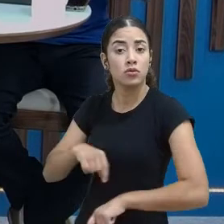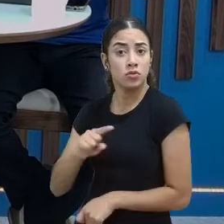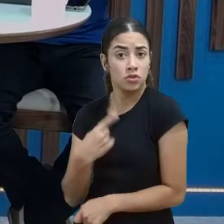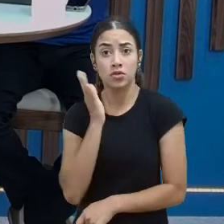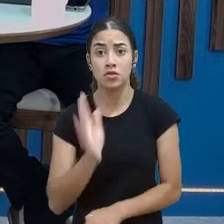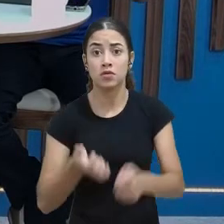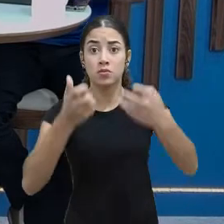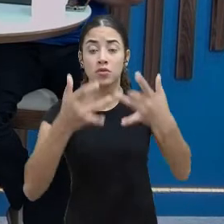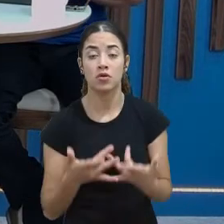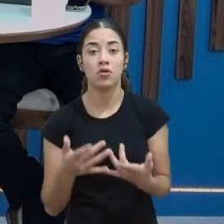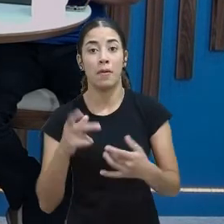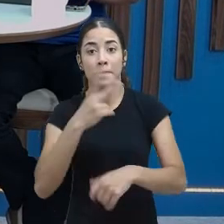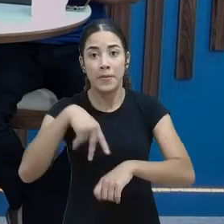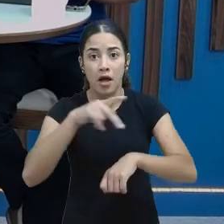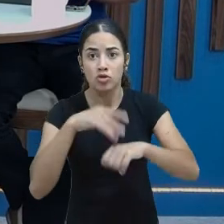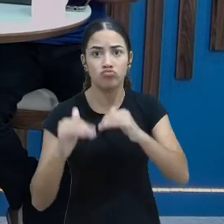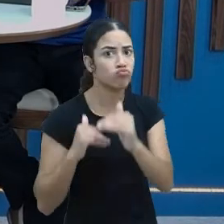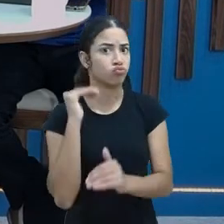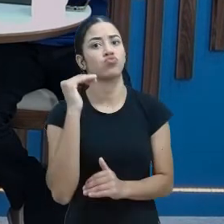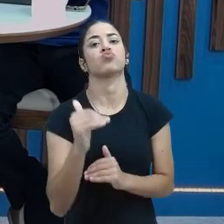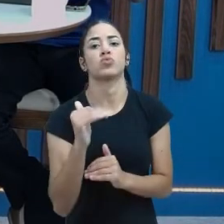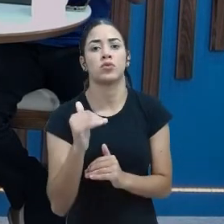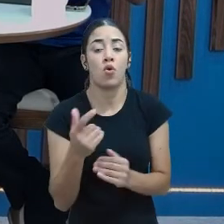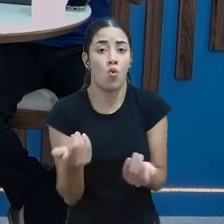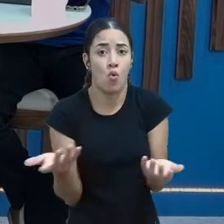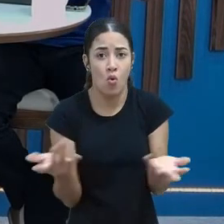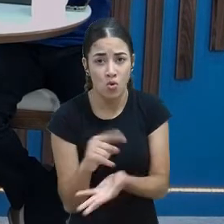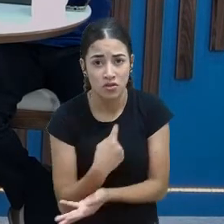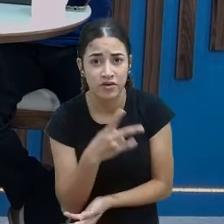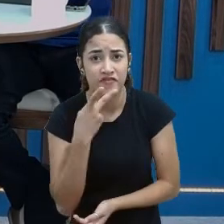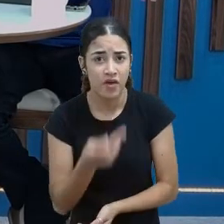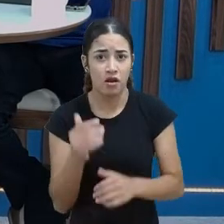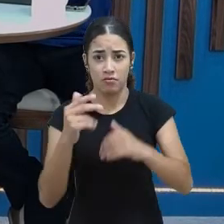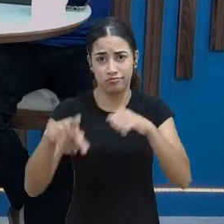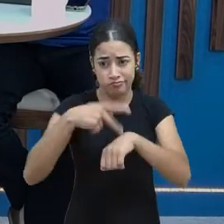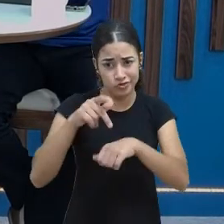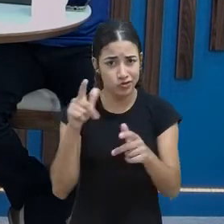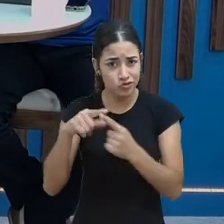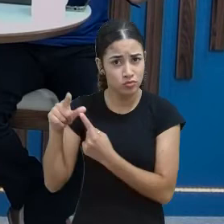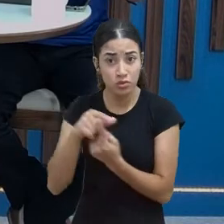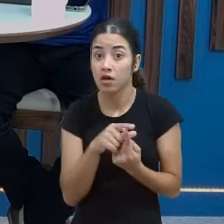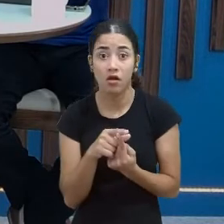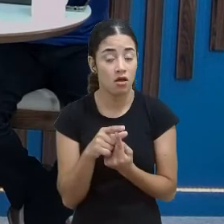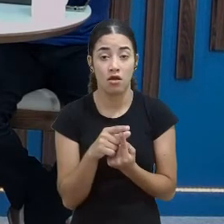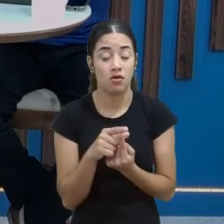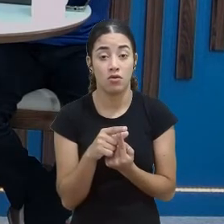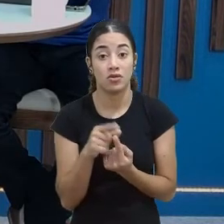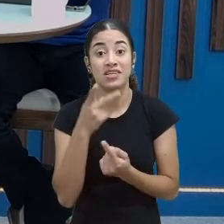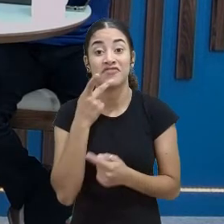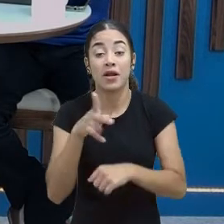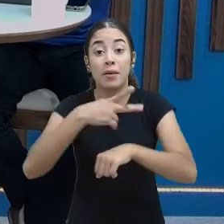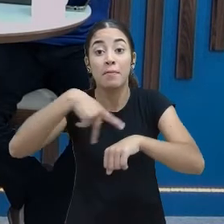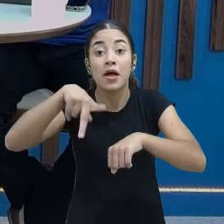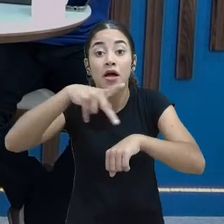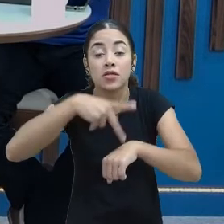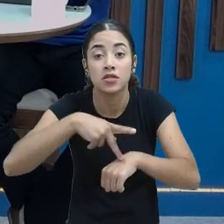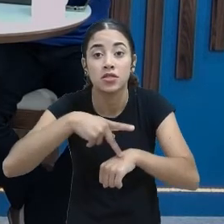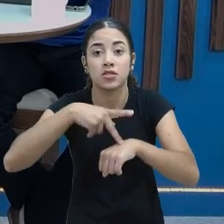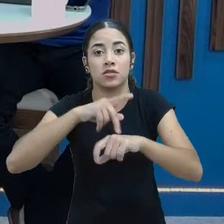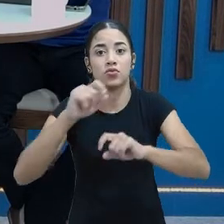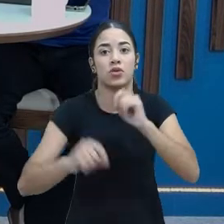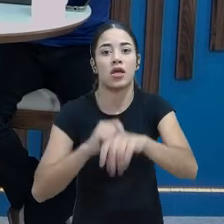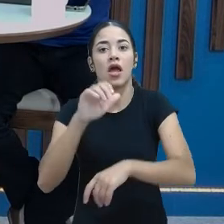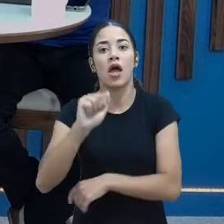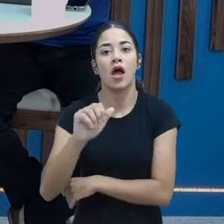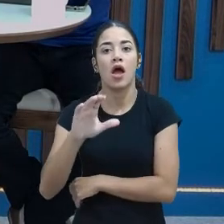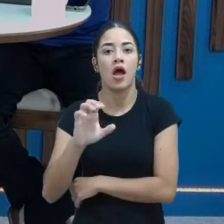países subdesenvolvidos, lembra disso? Hoje a gente não fala mais de países subdesenvolvidos sobre submundo, a gente fala países, né, em